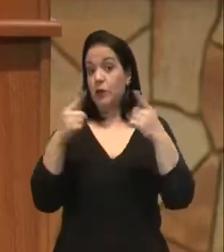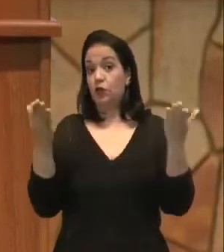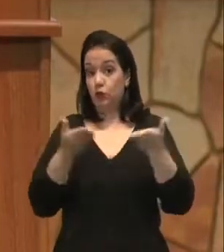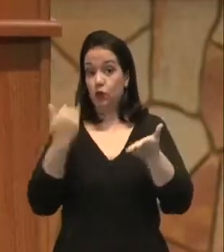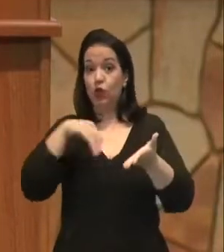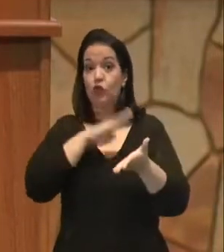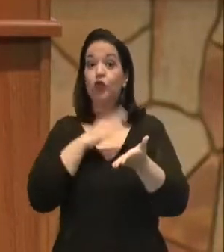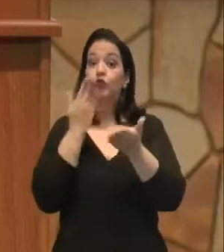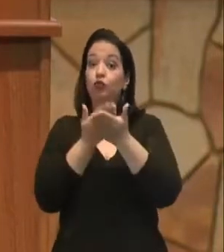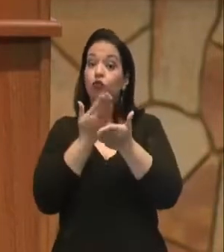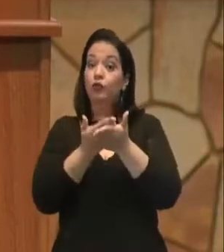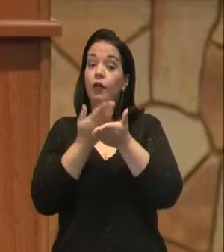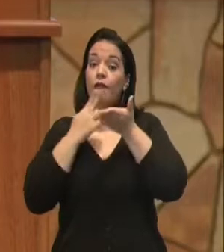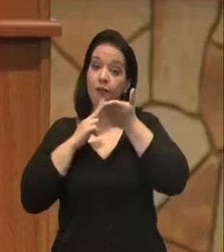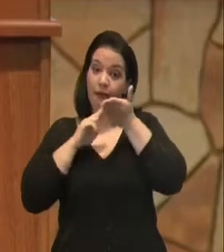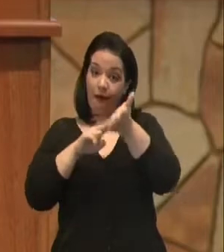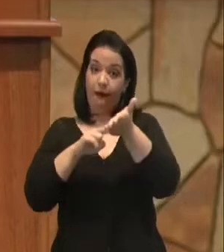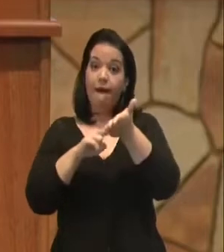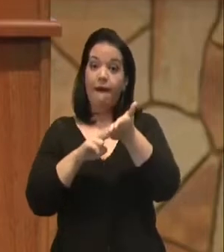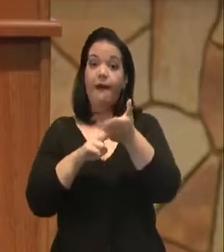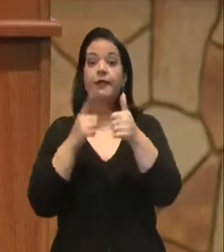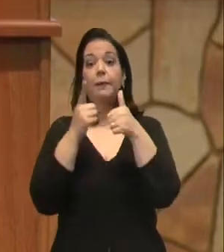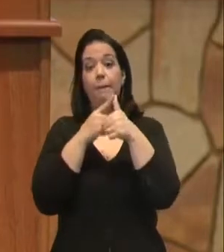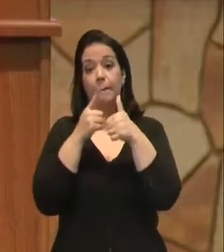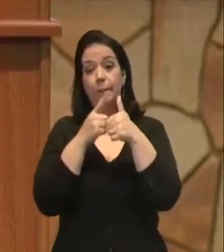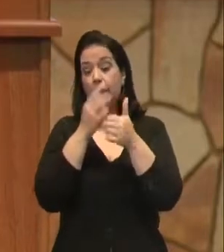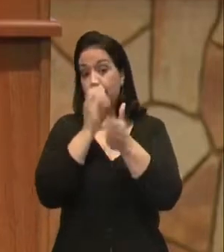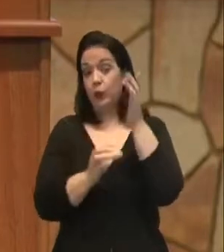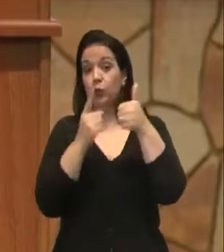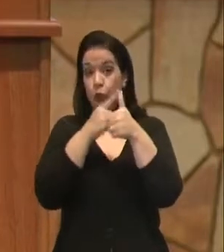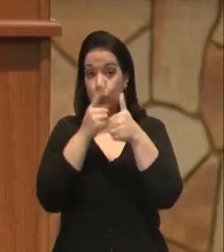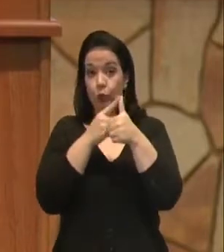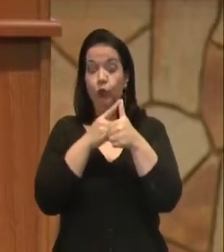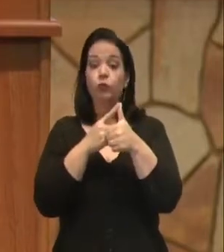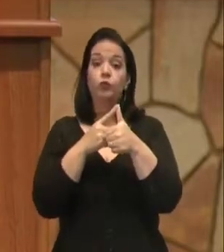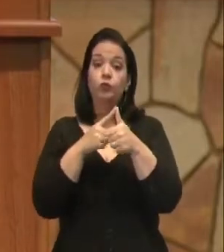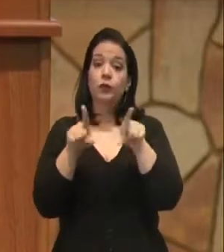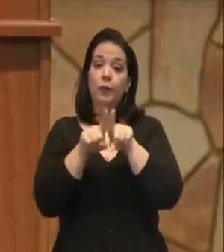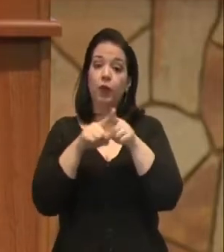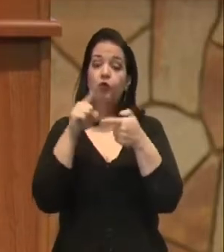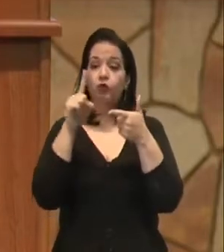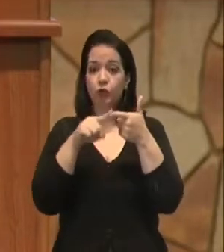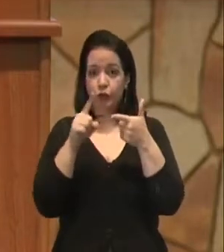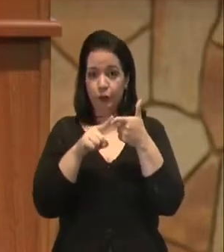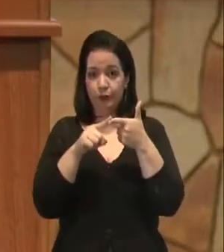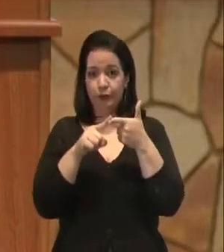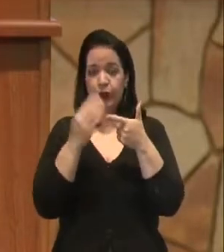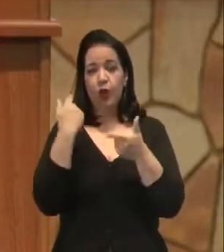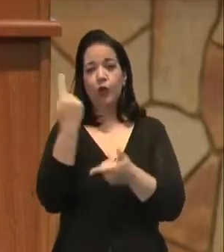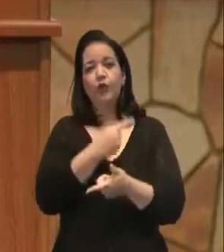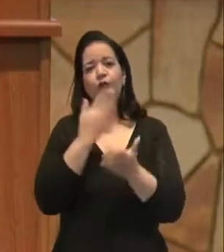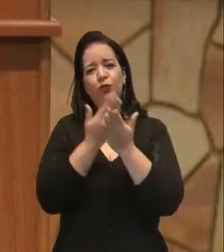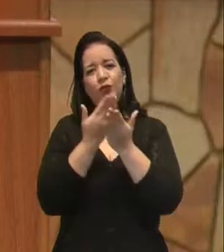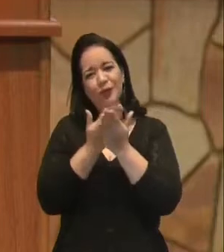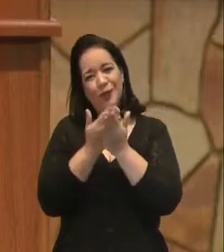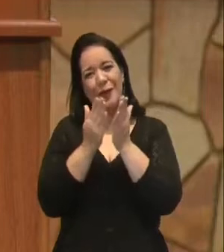os 2 primeiros capítulos da carta de Paulo aos Efésios. Vamos estudar a Bíblia juntos nessa